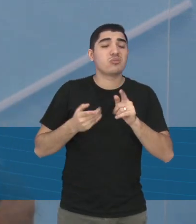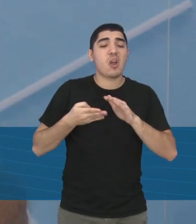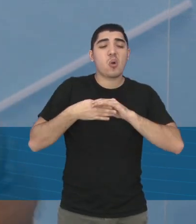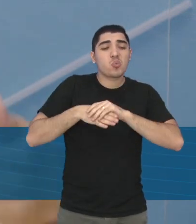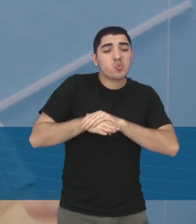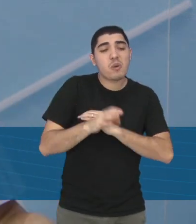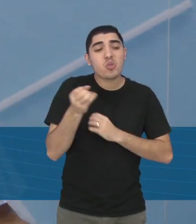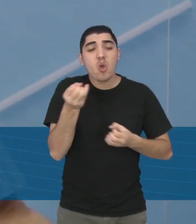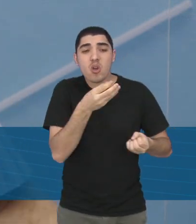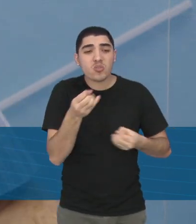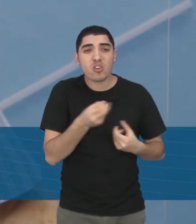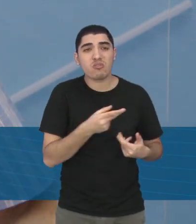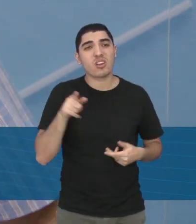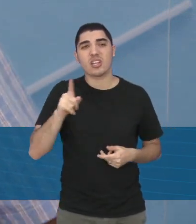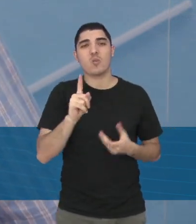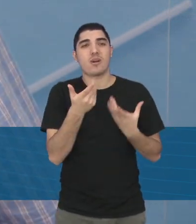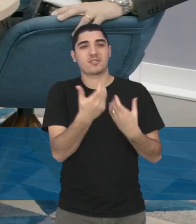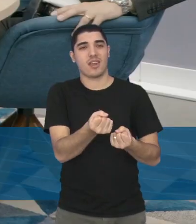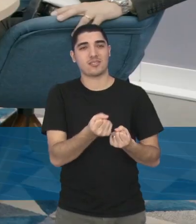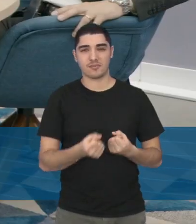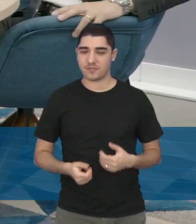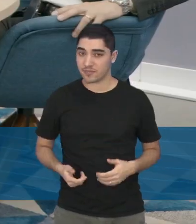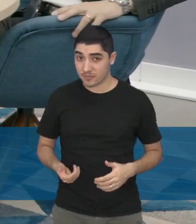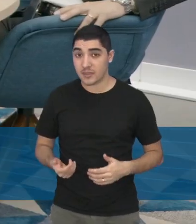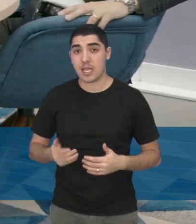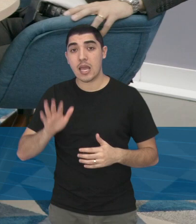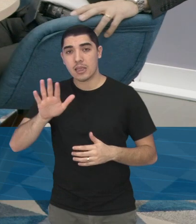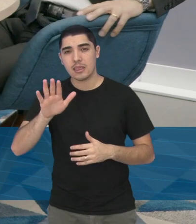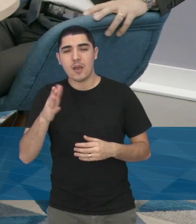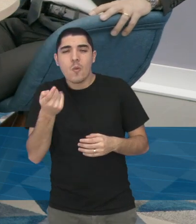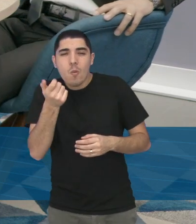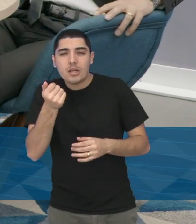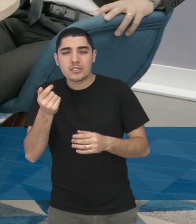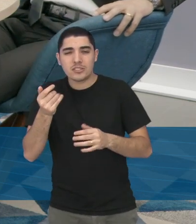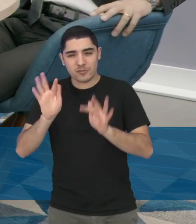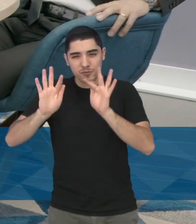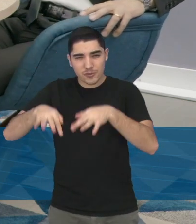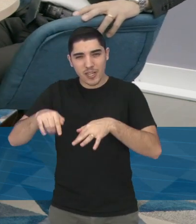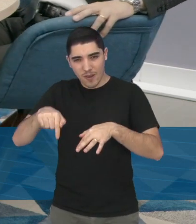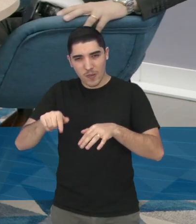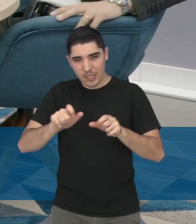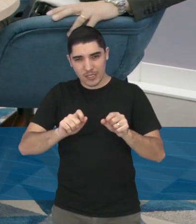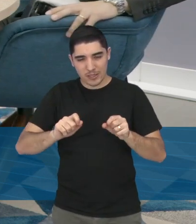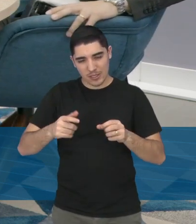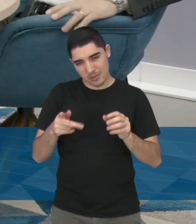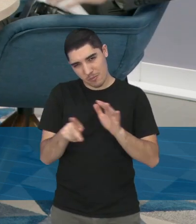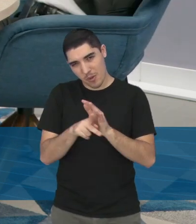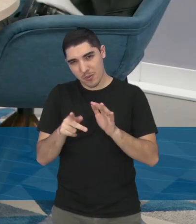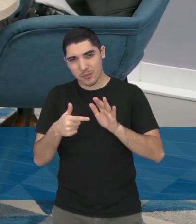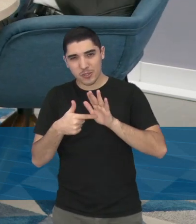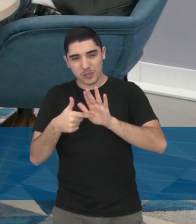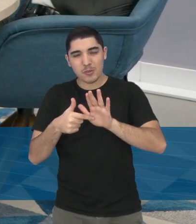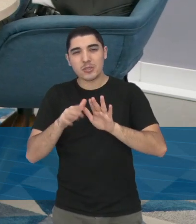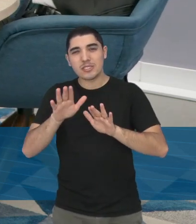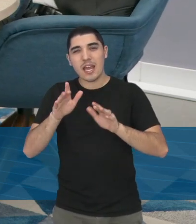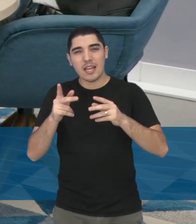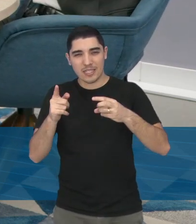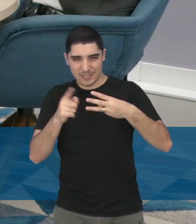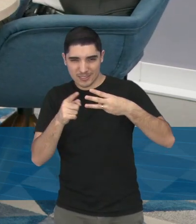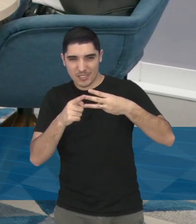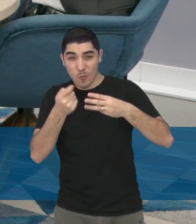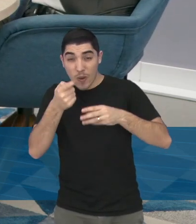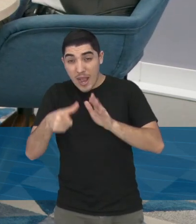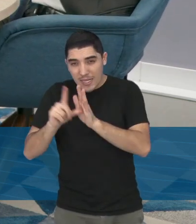não habituadas a ter aquele processo. Antes da gente encerrar o segundo bloco, a gente falava aqui no